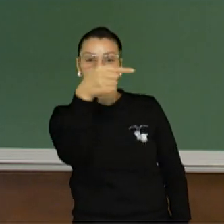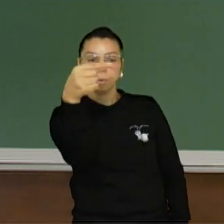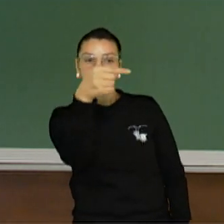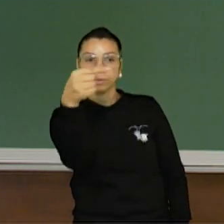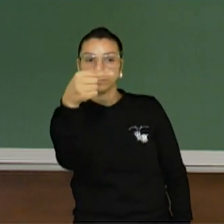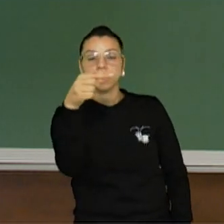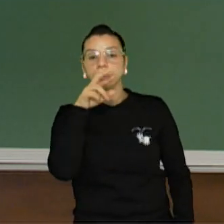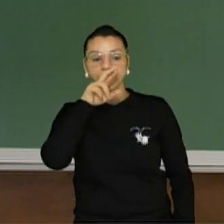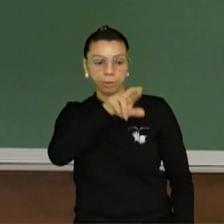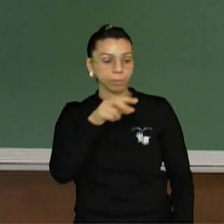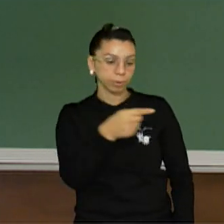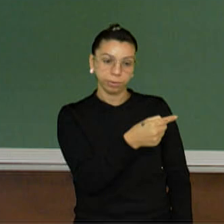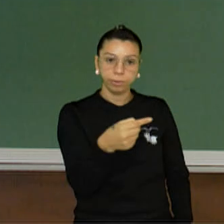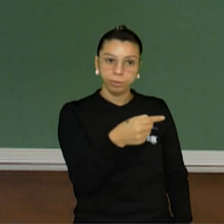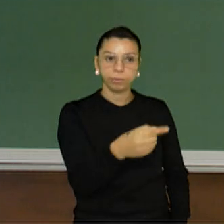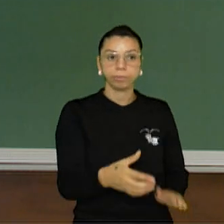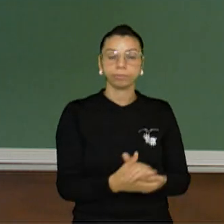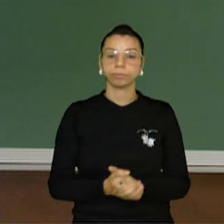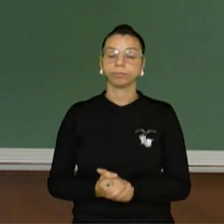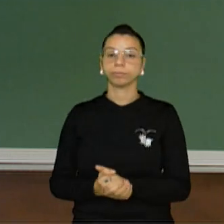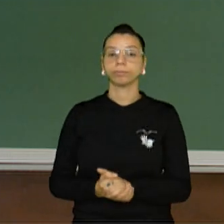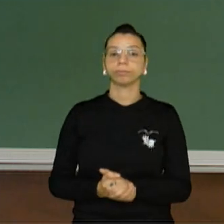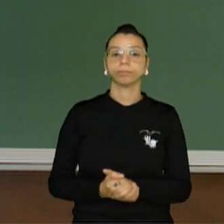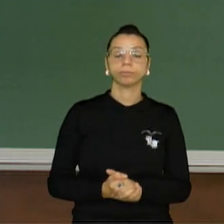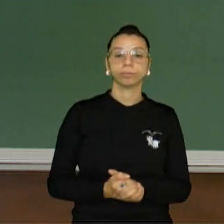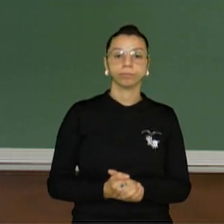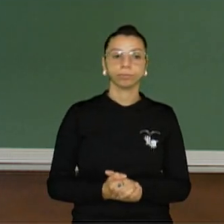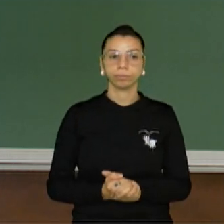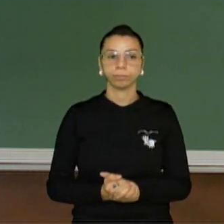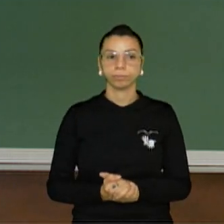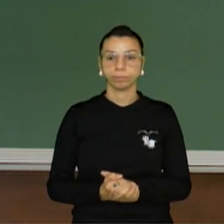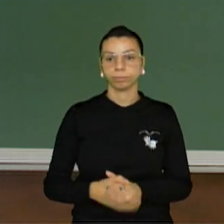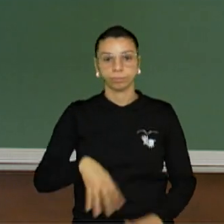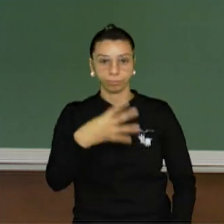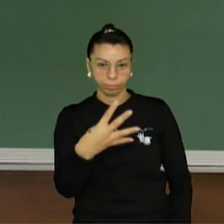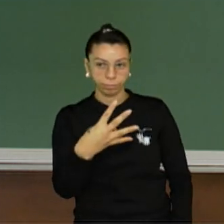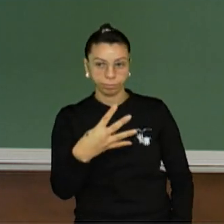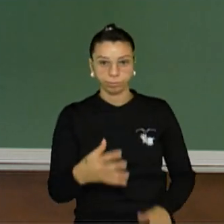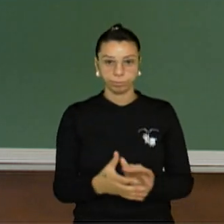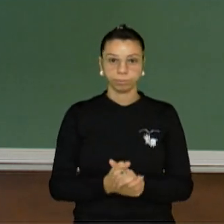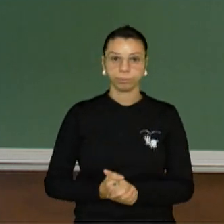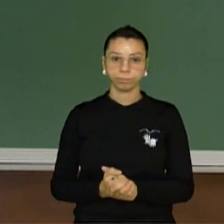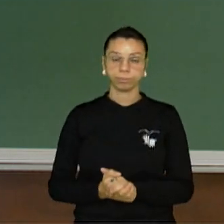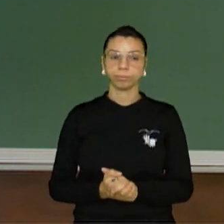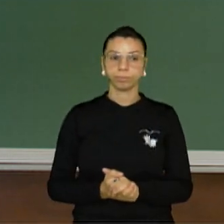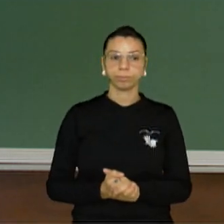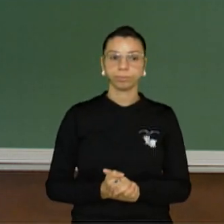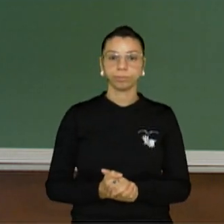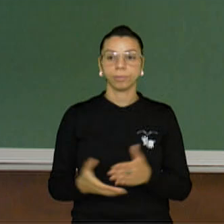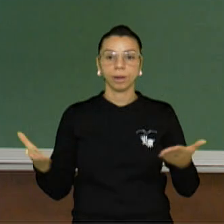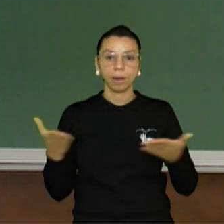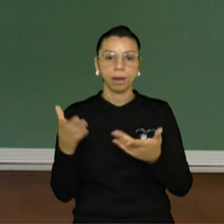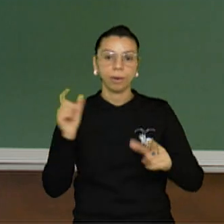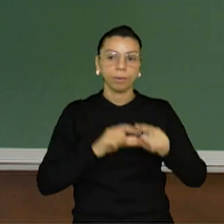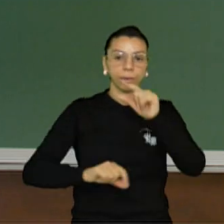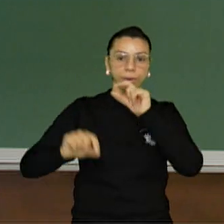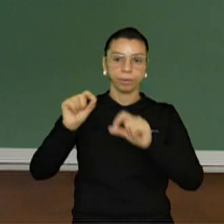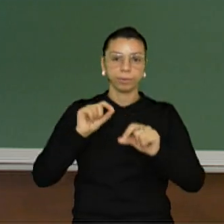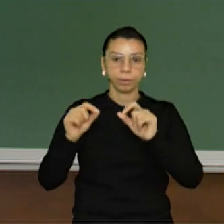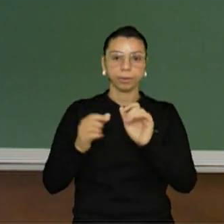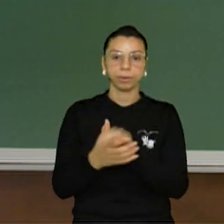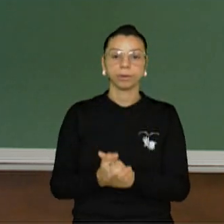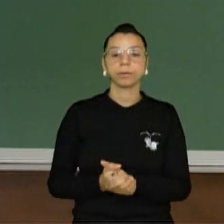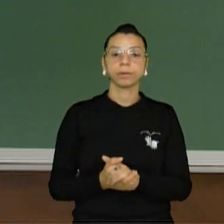Resposta negativa. 1 vezes 2, 2, vezes 2, 4. Depois, agora, gente, nós temos